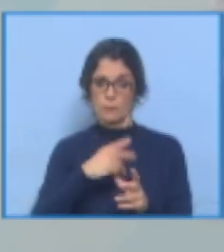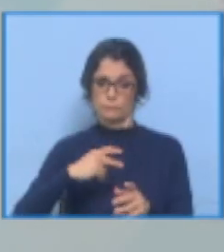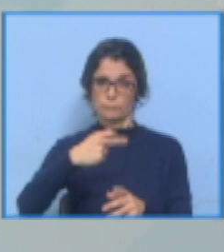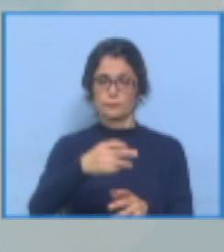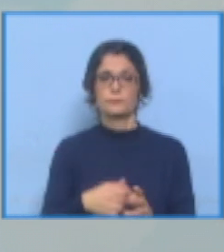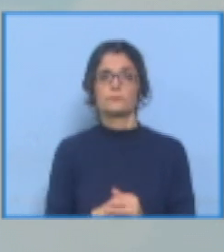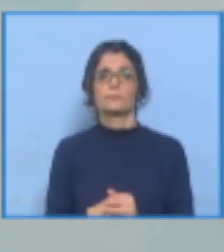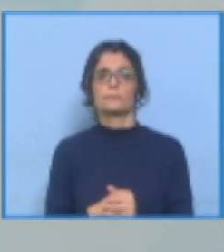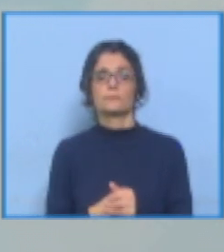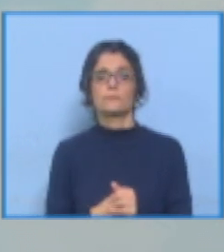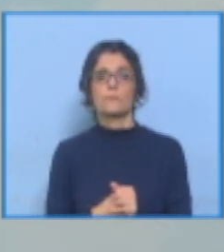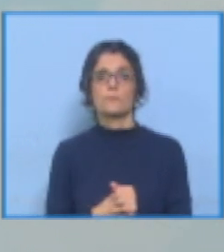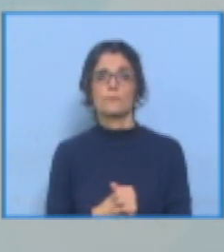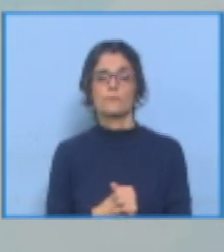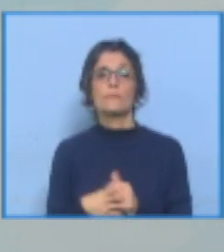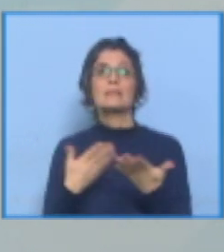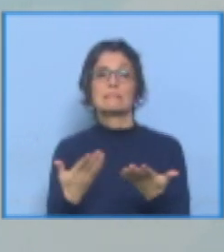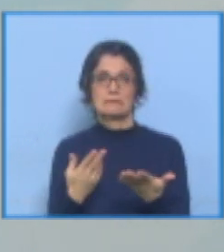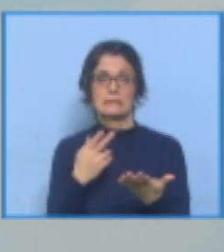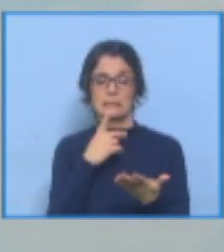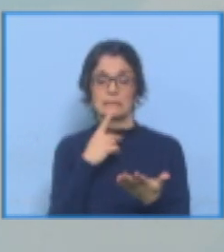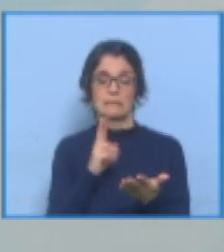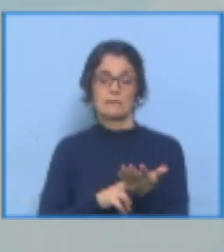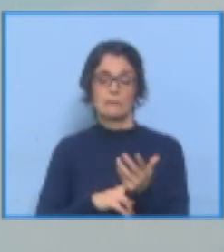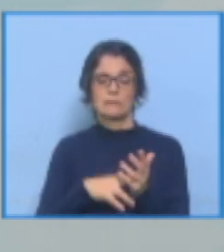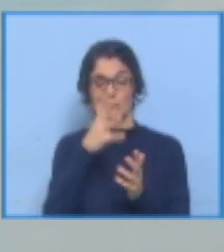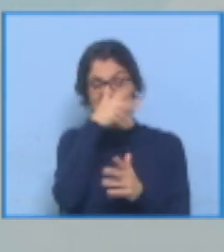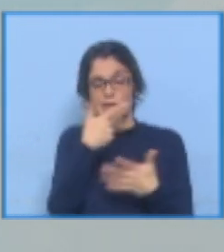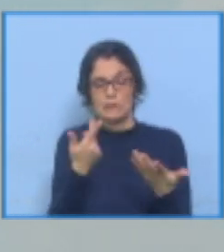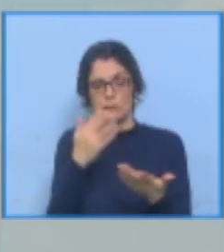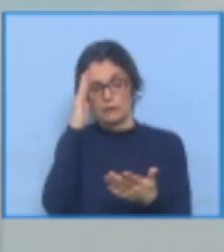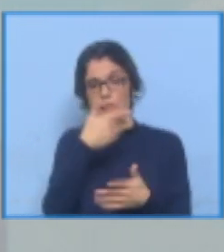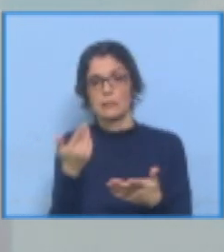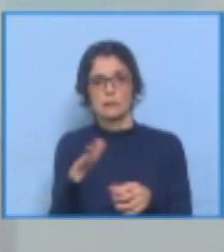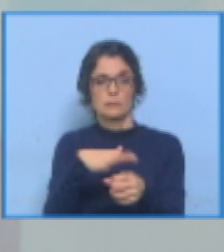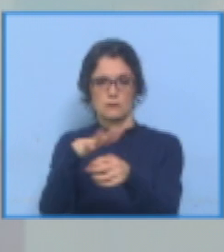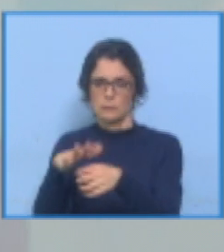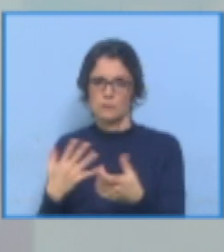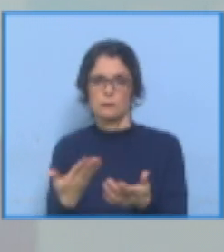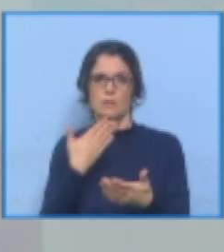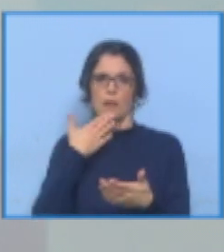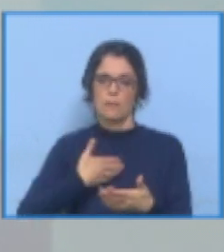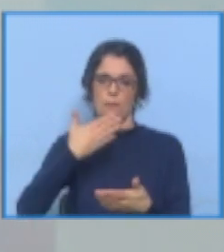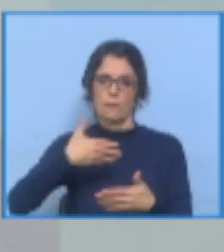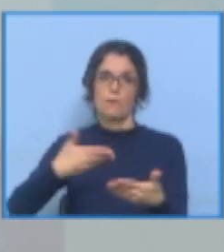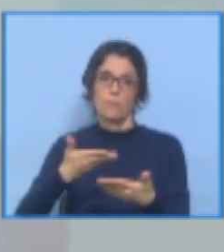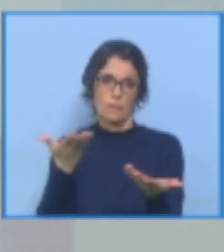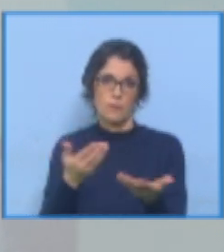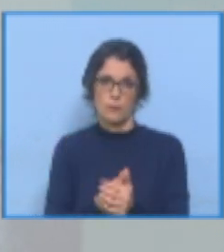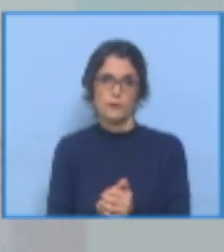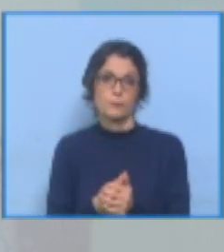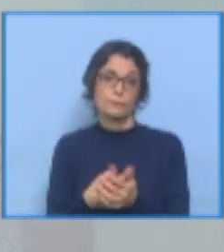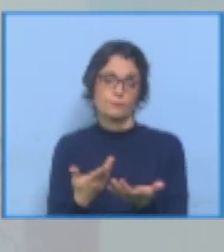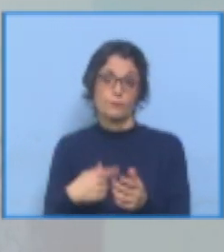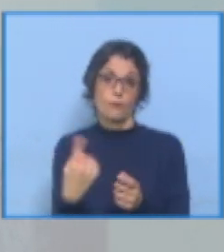Infelizmente, diria, são muitas as situações a reclamar ajuda e a reclamar uma presença também orante de todos nós,